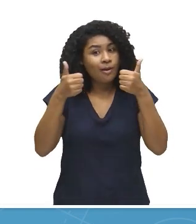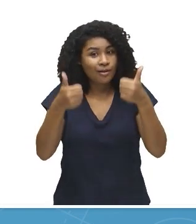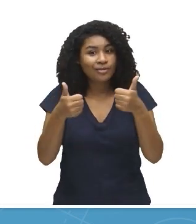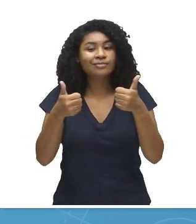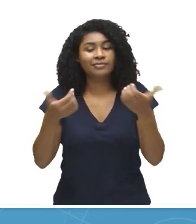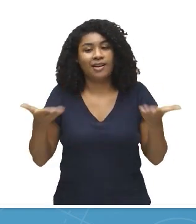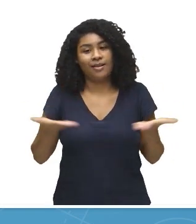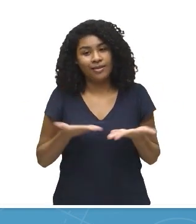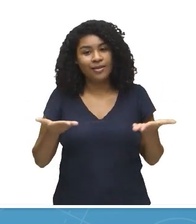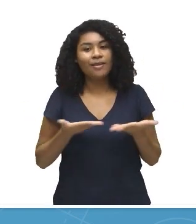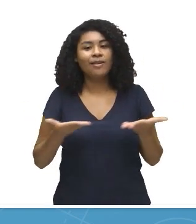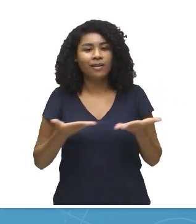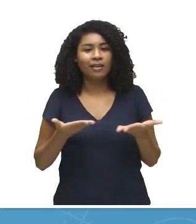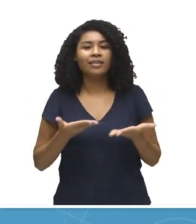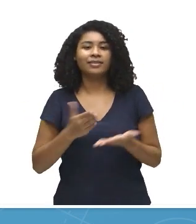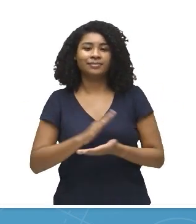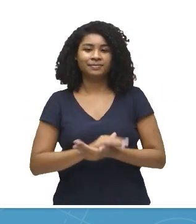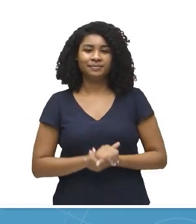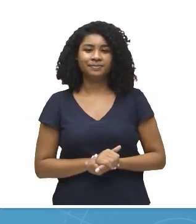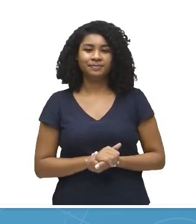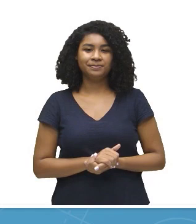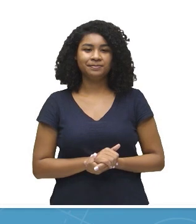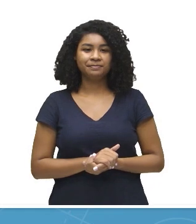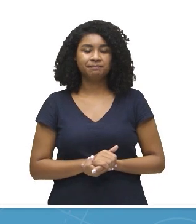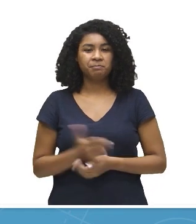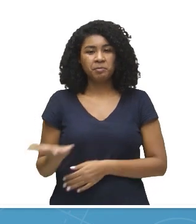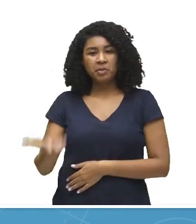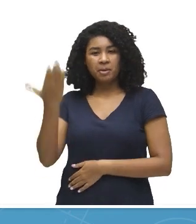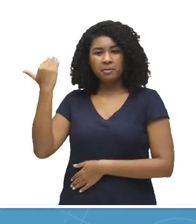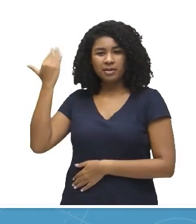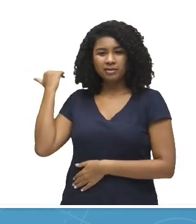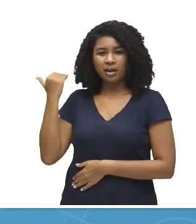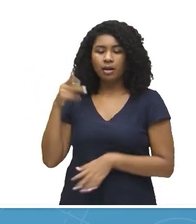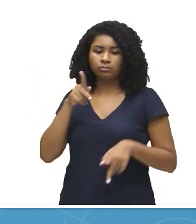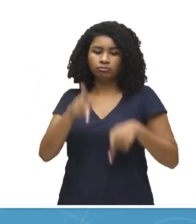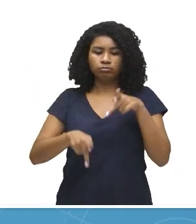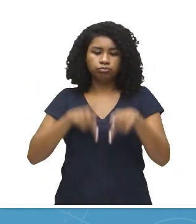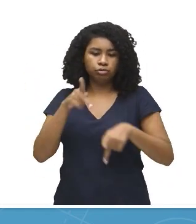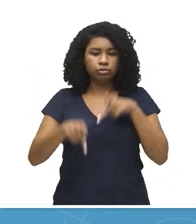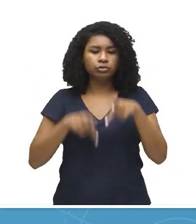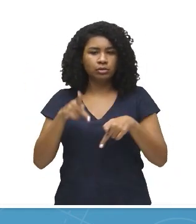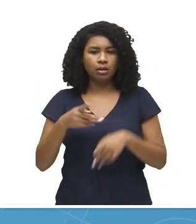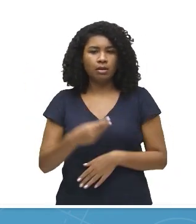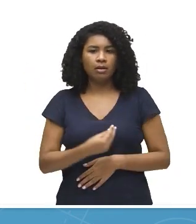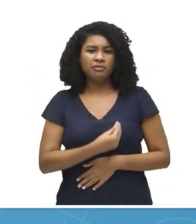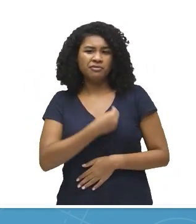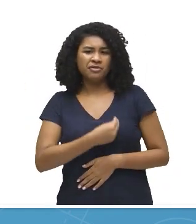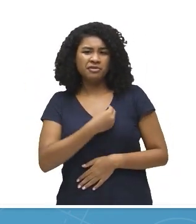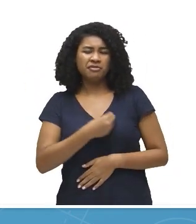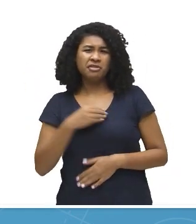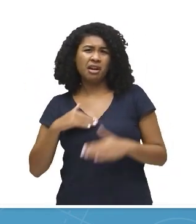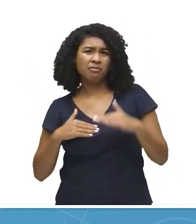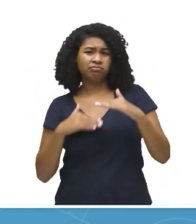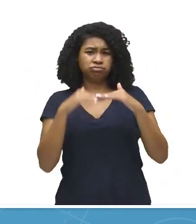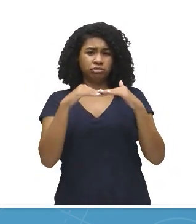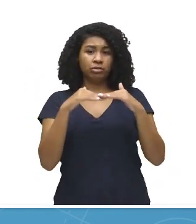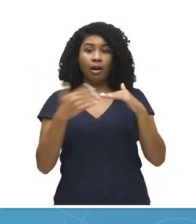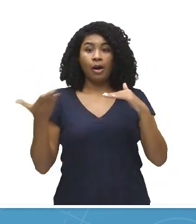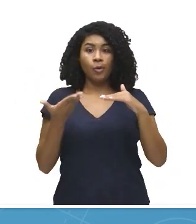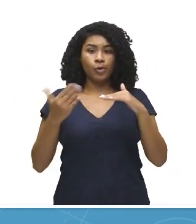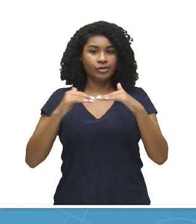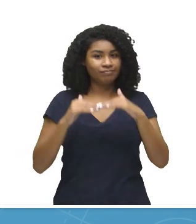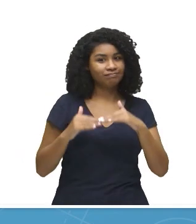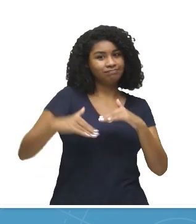expectativa de vida, que ela aumentou. Antes a população aí, ela tinha um limite de idade que ela alcançava, e hoje